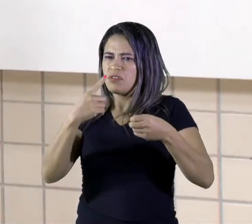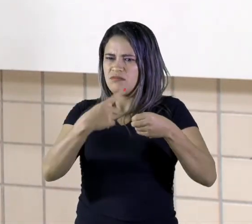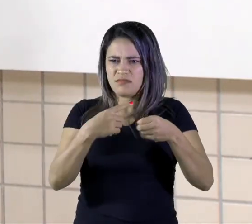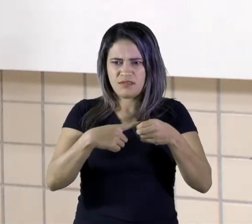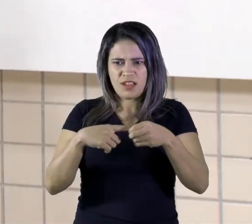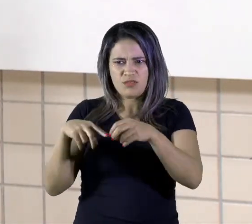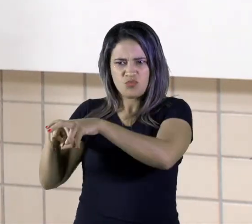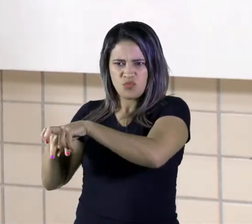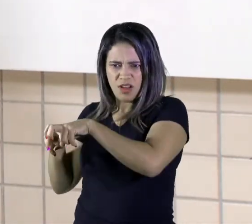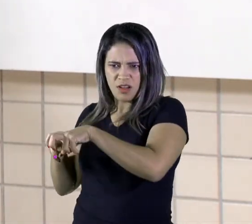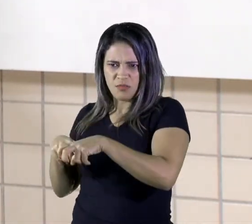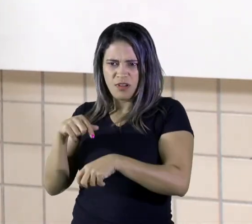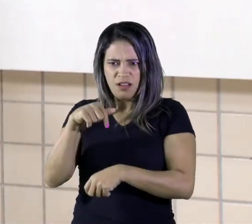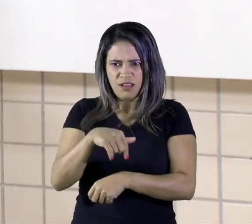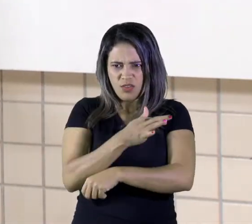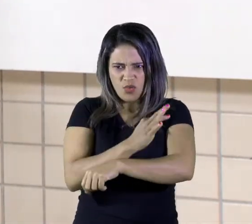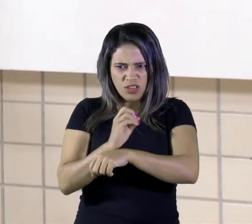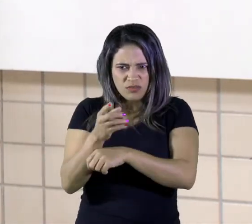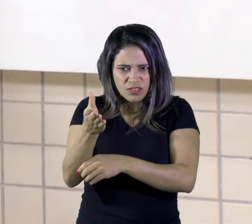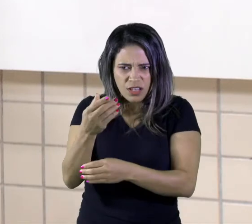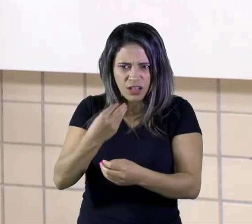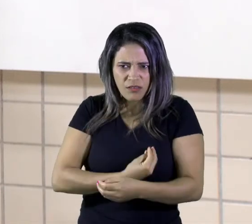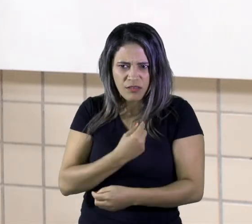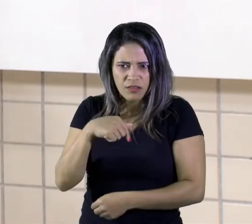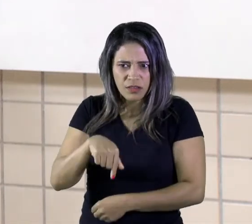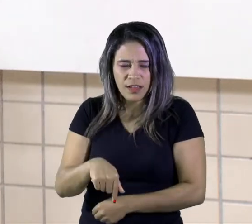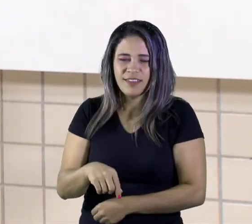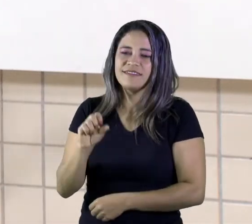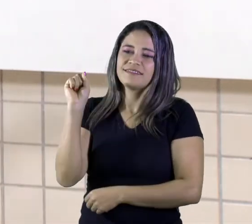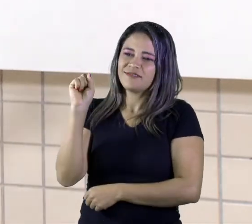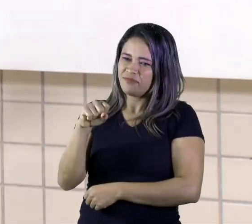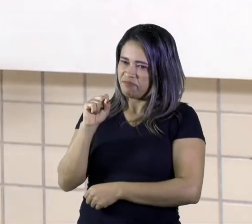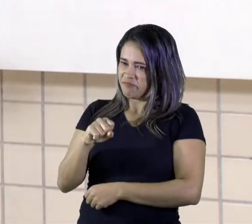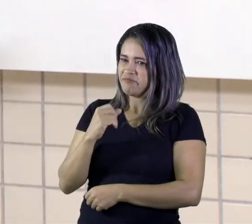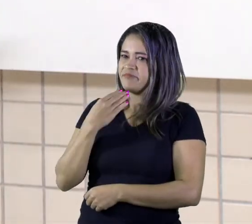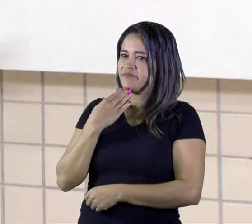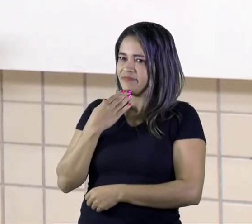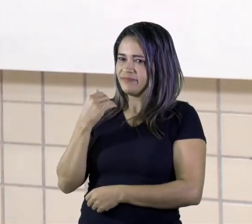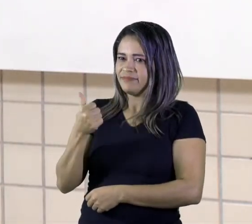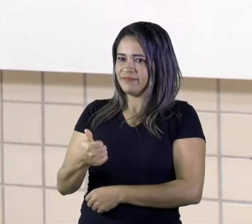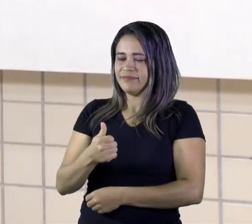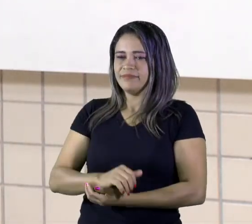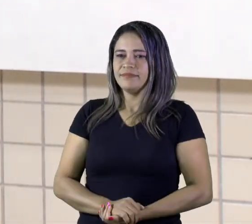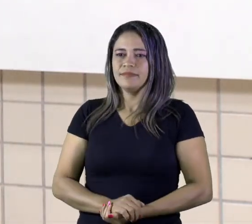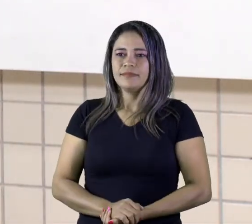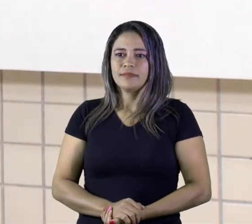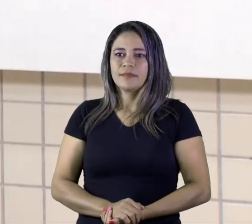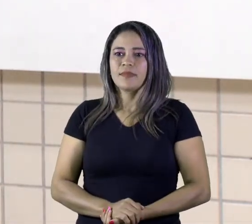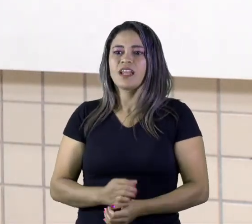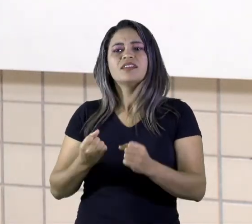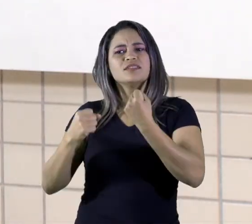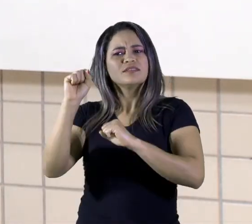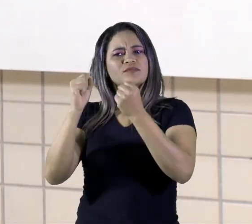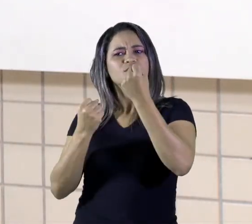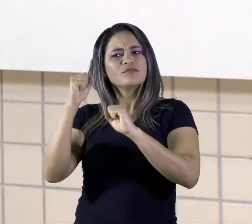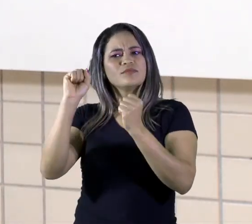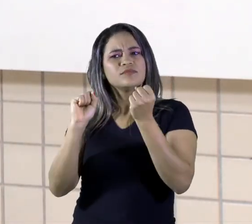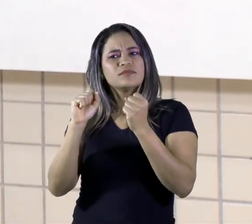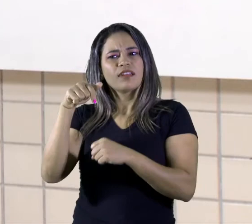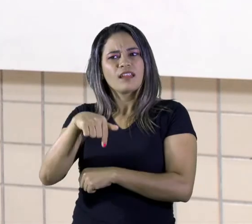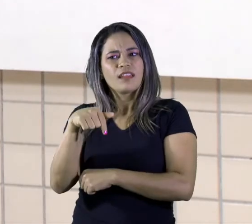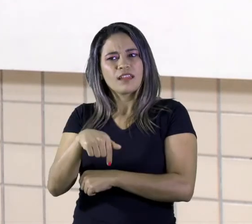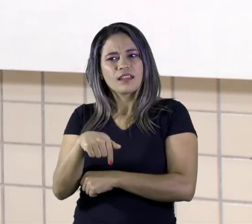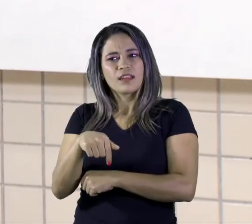aqui do seu Tocantins? Com certeza sim, não é? Indústria, daqui, do